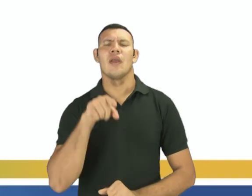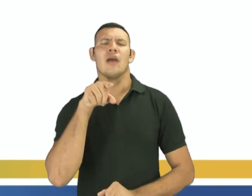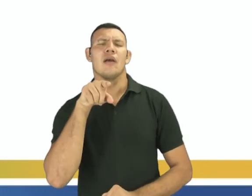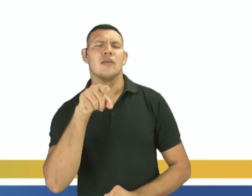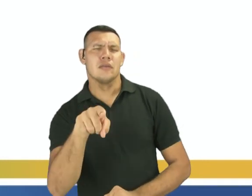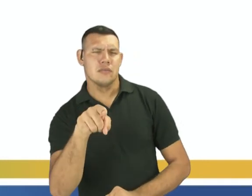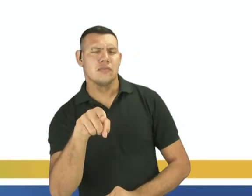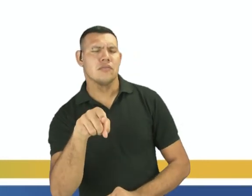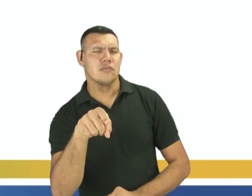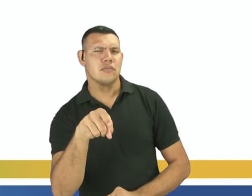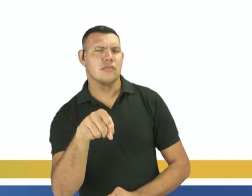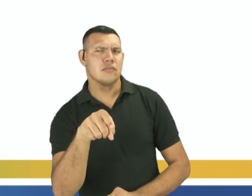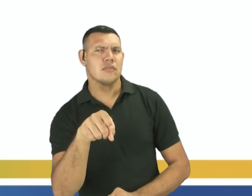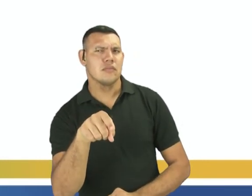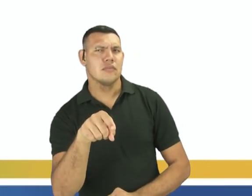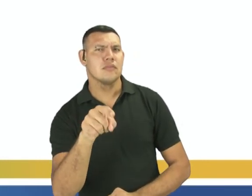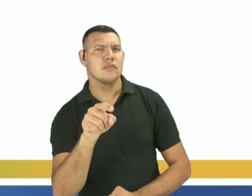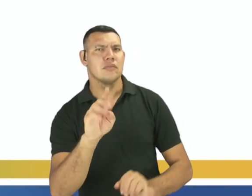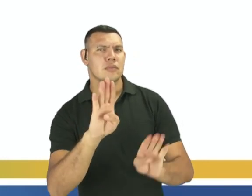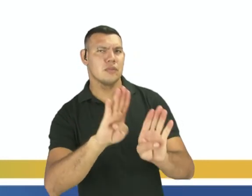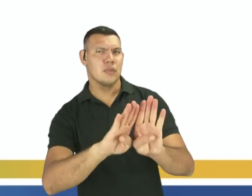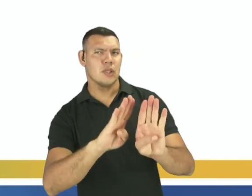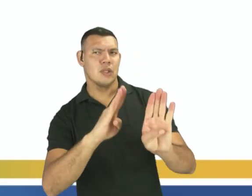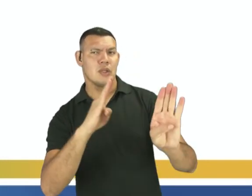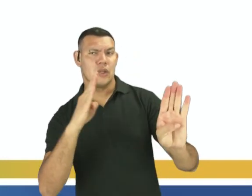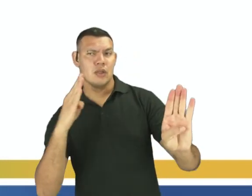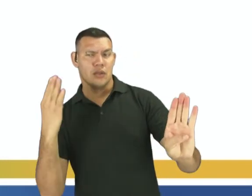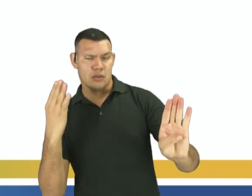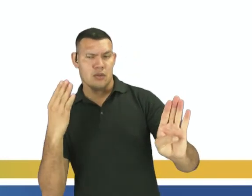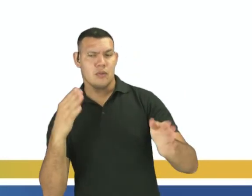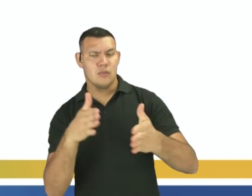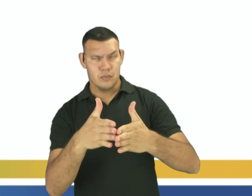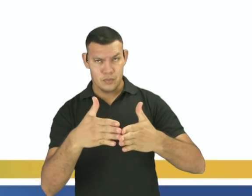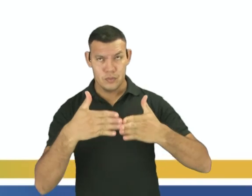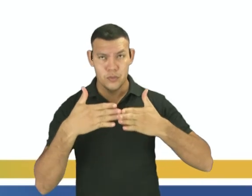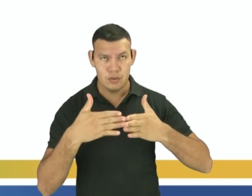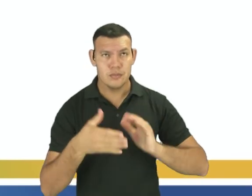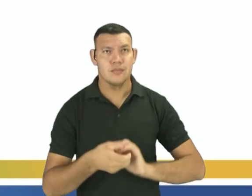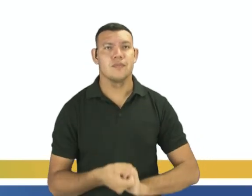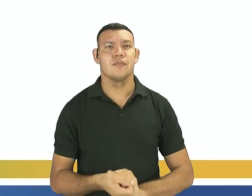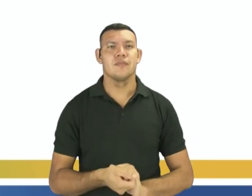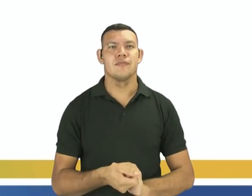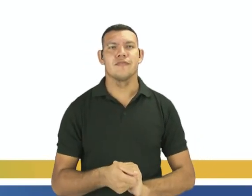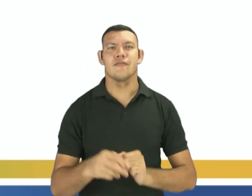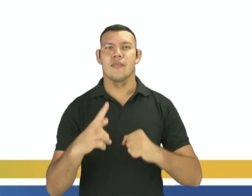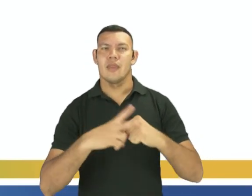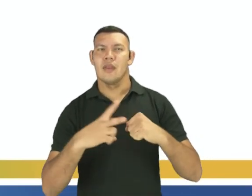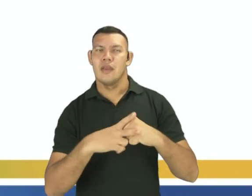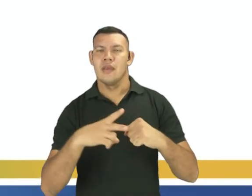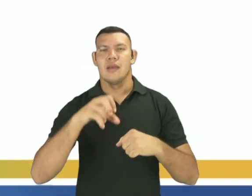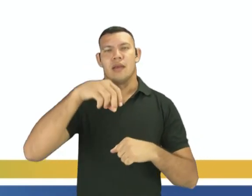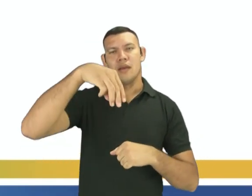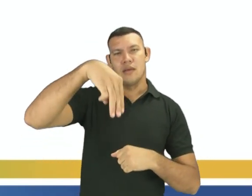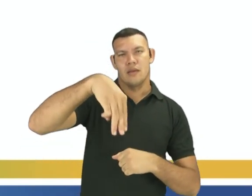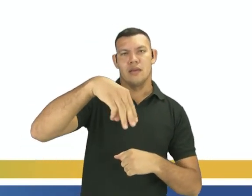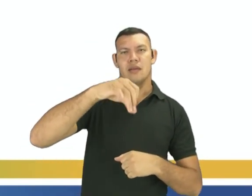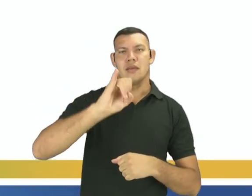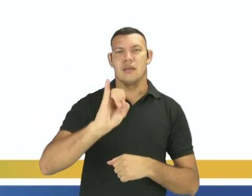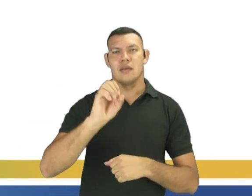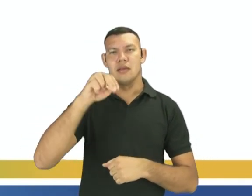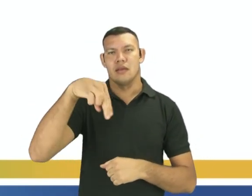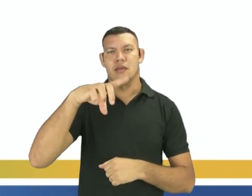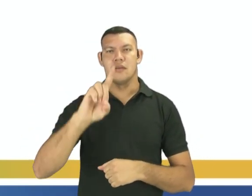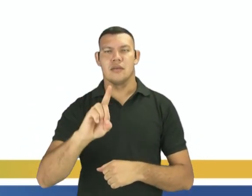Você se importaria em abrir a porta, por favor? O verbo mind, nós também vimos. O verbo open vai ficar